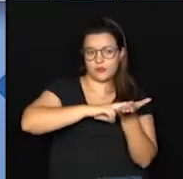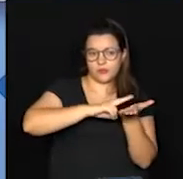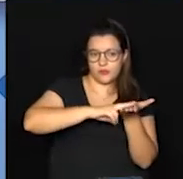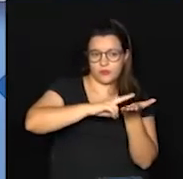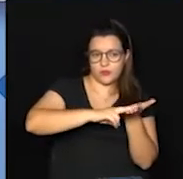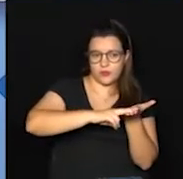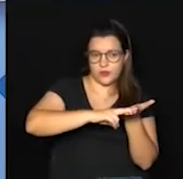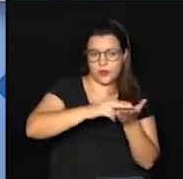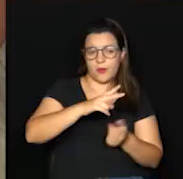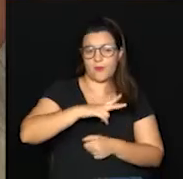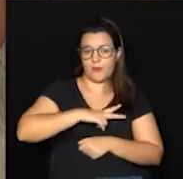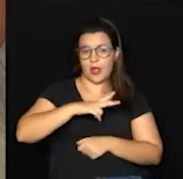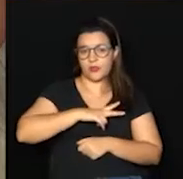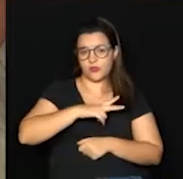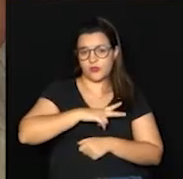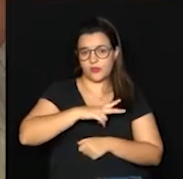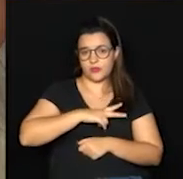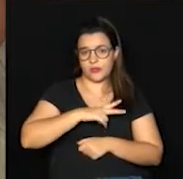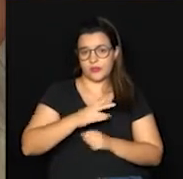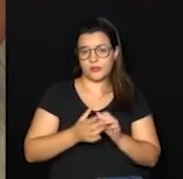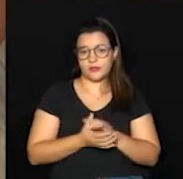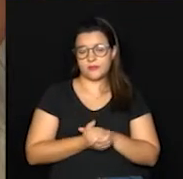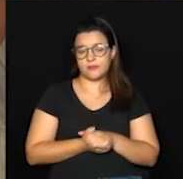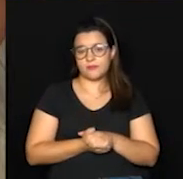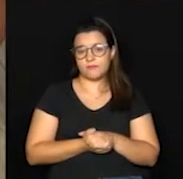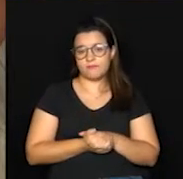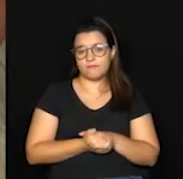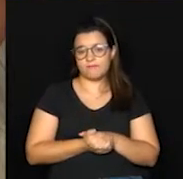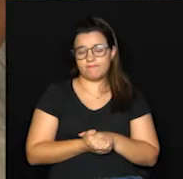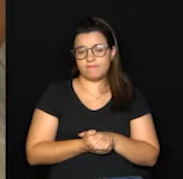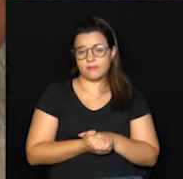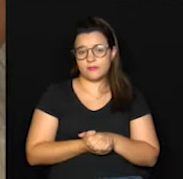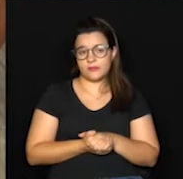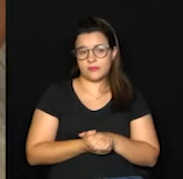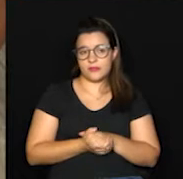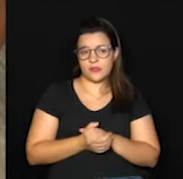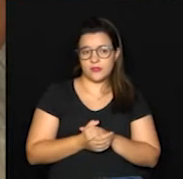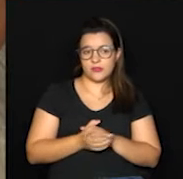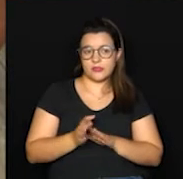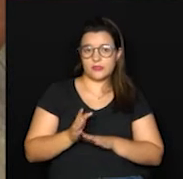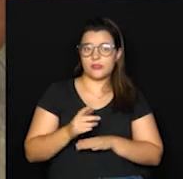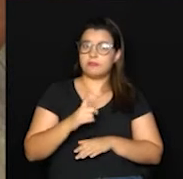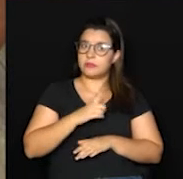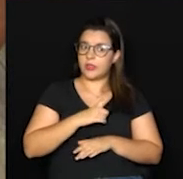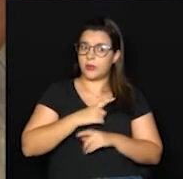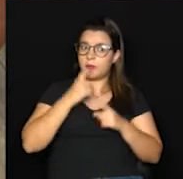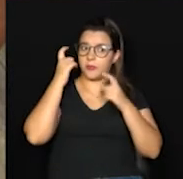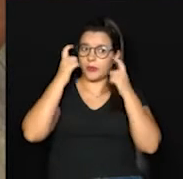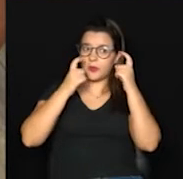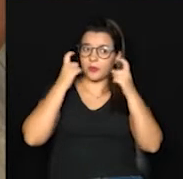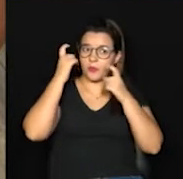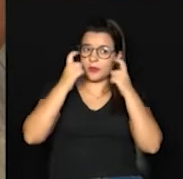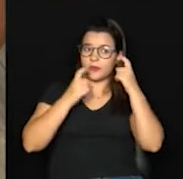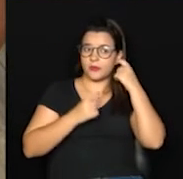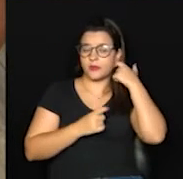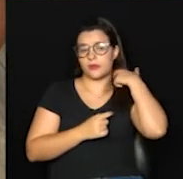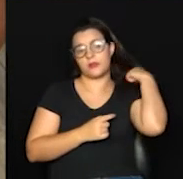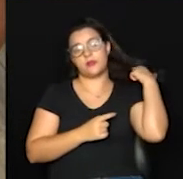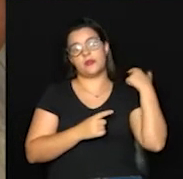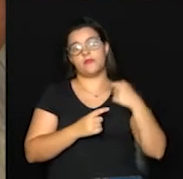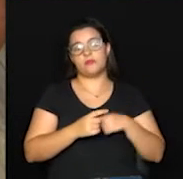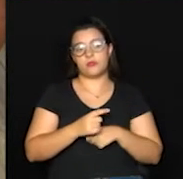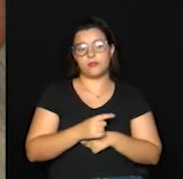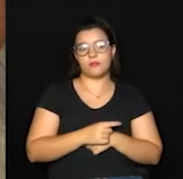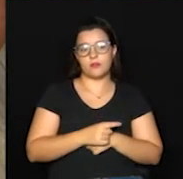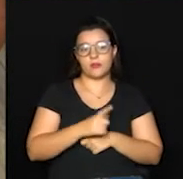67 leitos particulares. Aí, então, a gente sempre vai monitorando. Há uma preocupação, então, porque, tudo bem, SUS